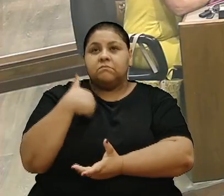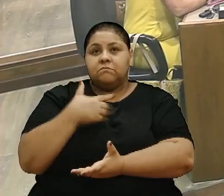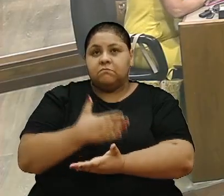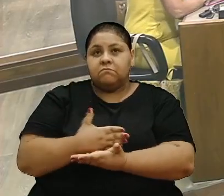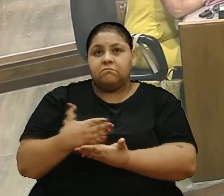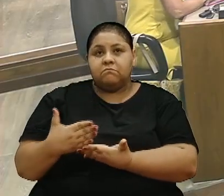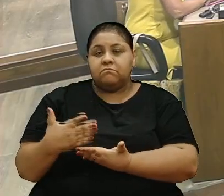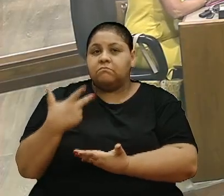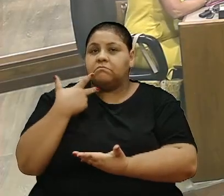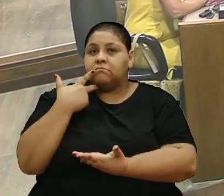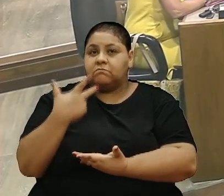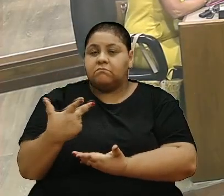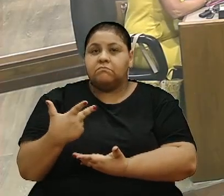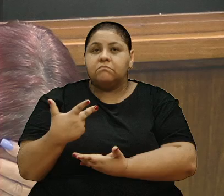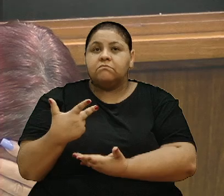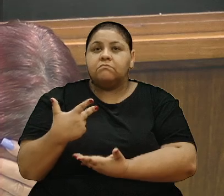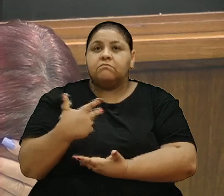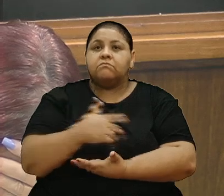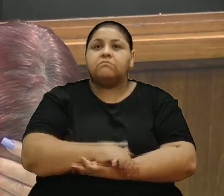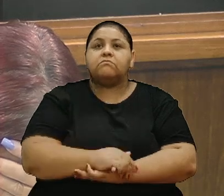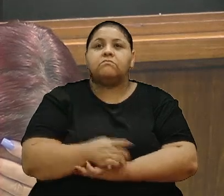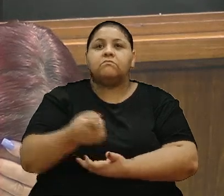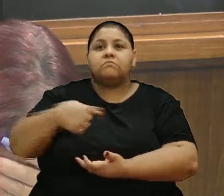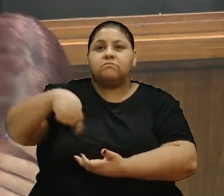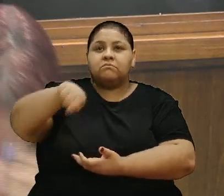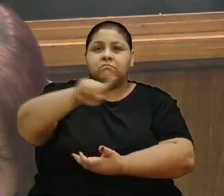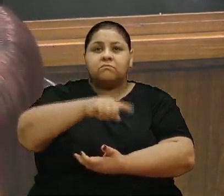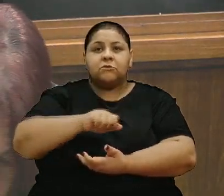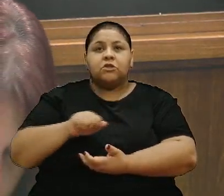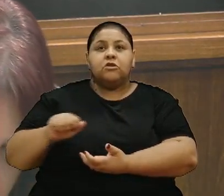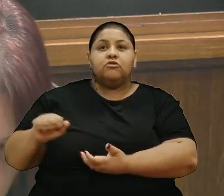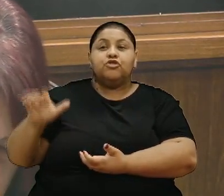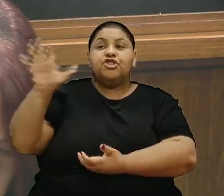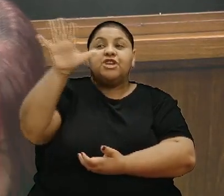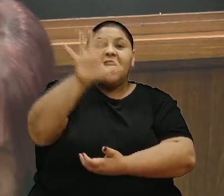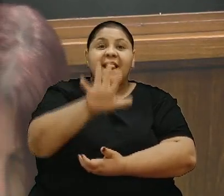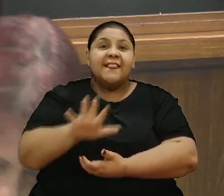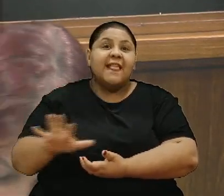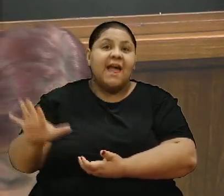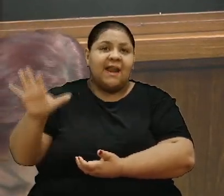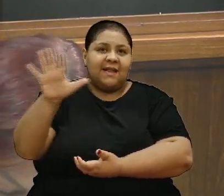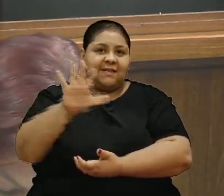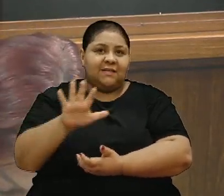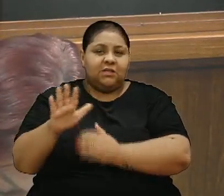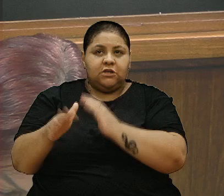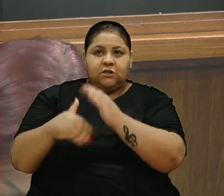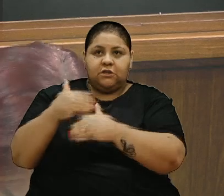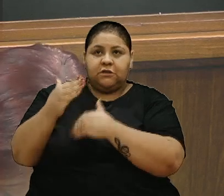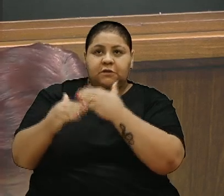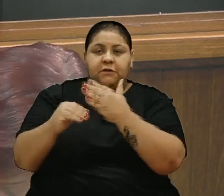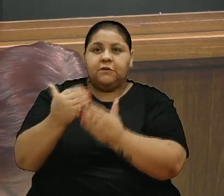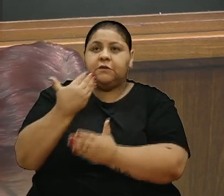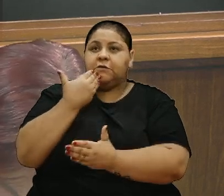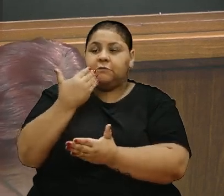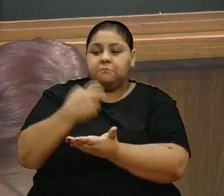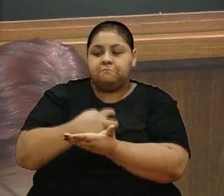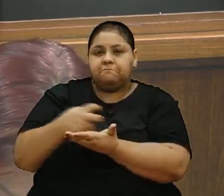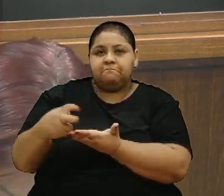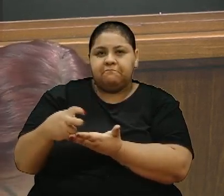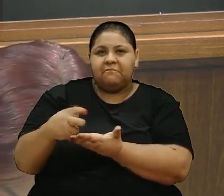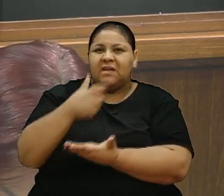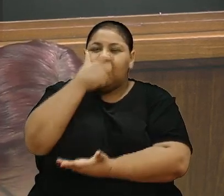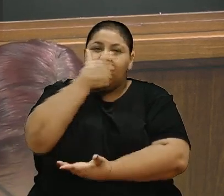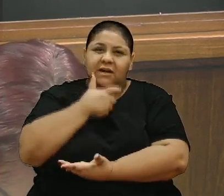iniciar falando da questão de nós não banalizarmos os processos e pedidos de impeachment. Eu acho